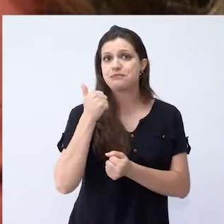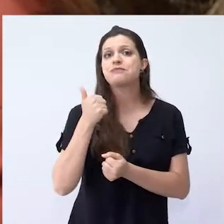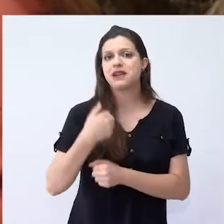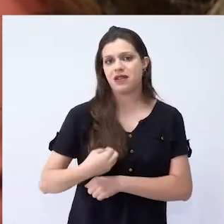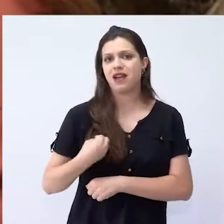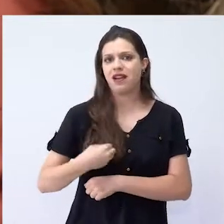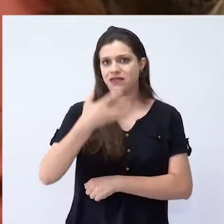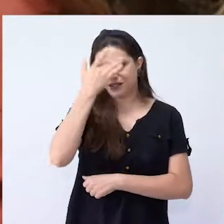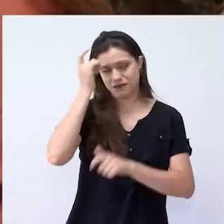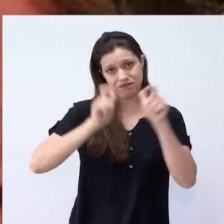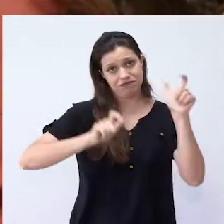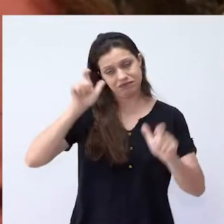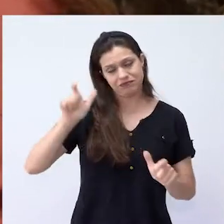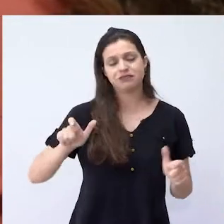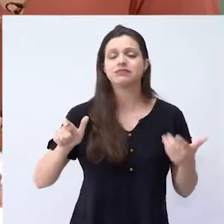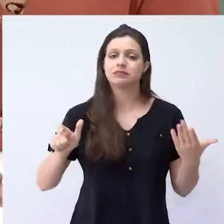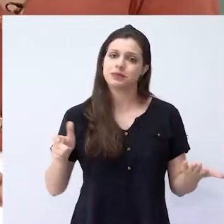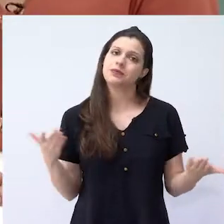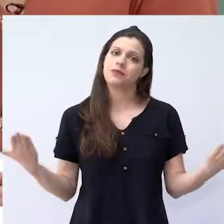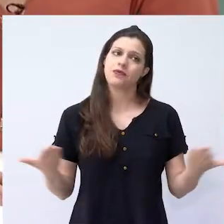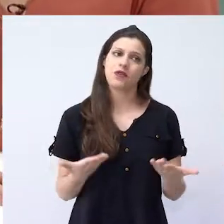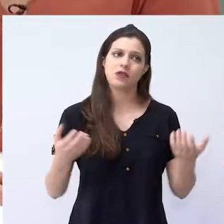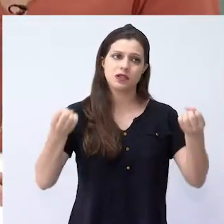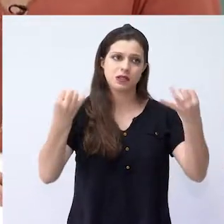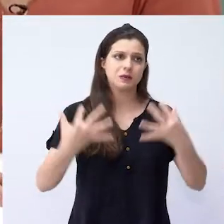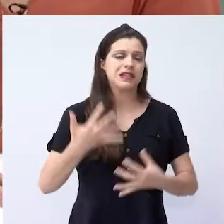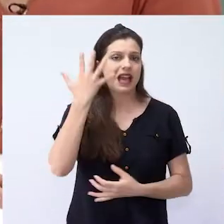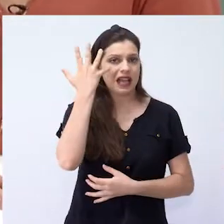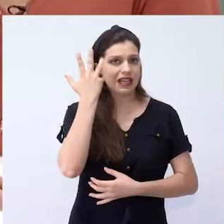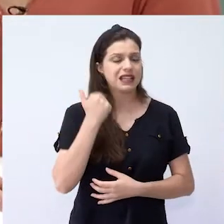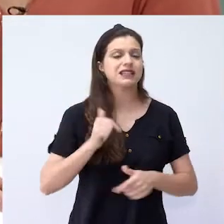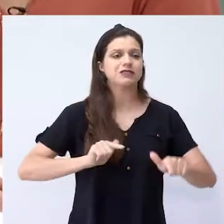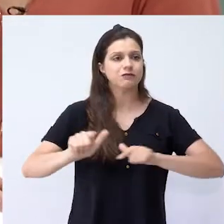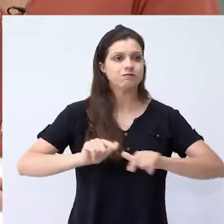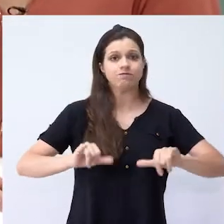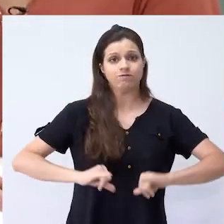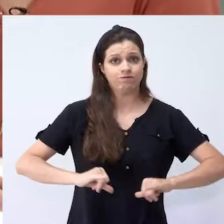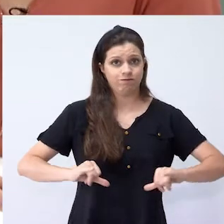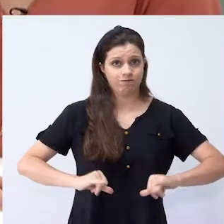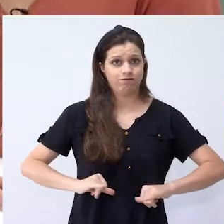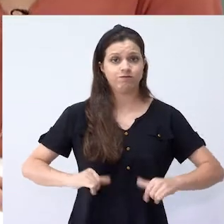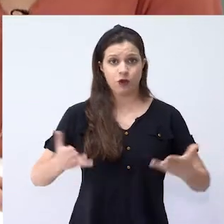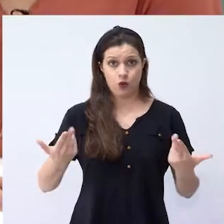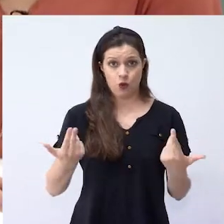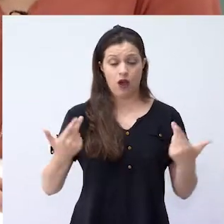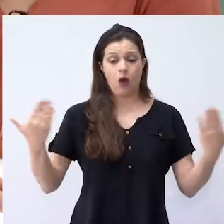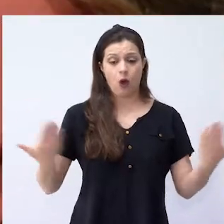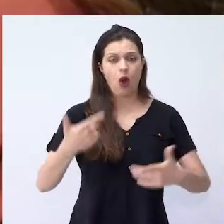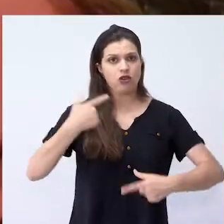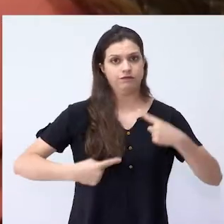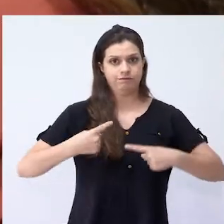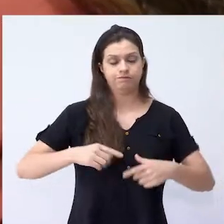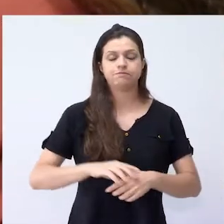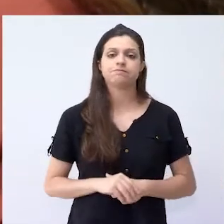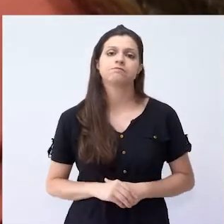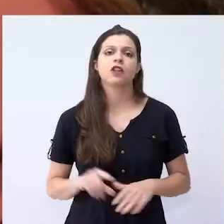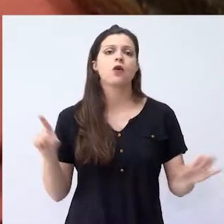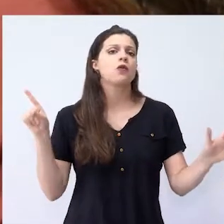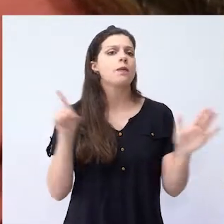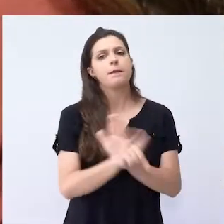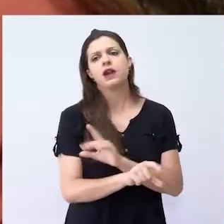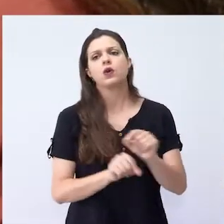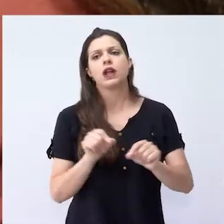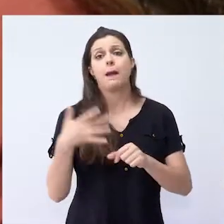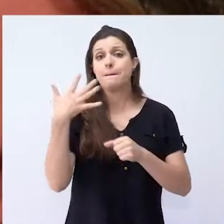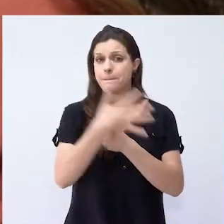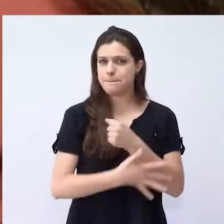aprimorar e melhorar a vida de todo mundo, principalmente das crianças que são exploradas pelo trabalho, como a gente está discutindo